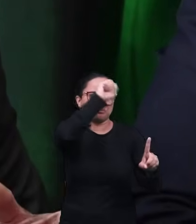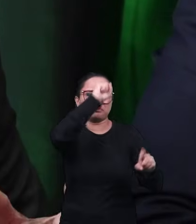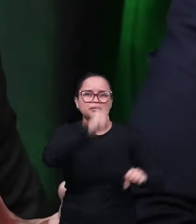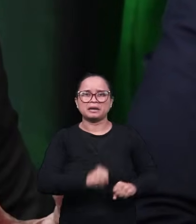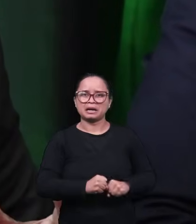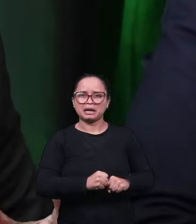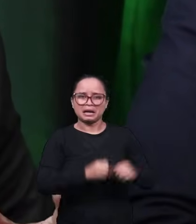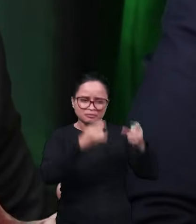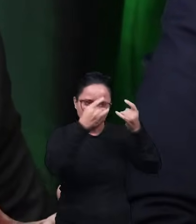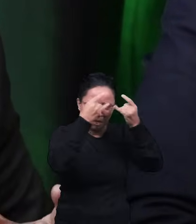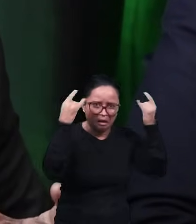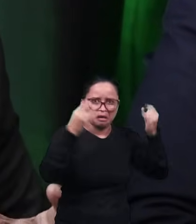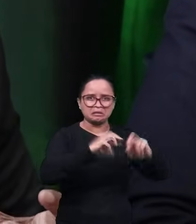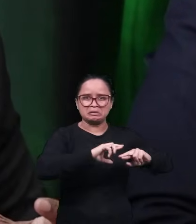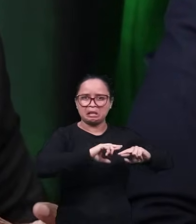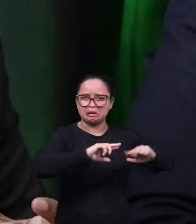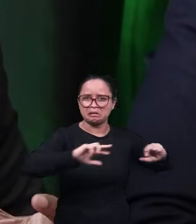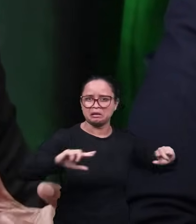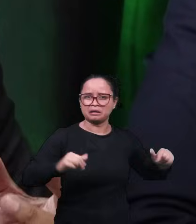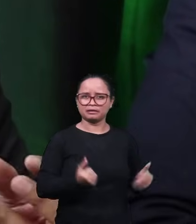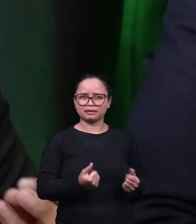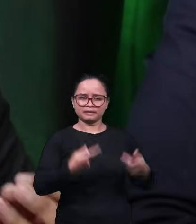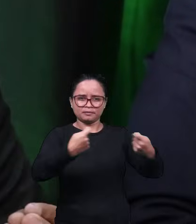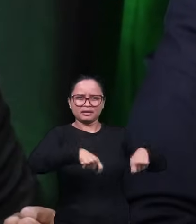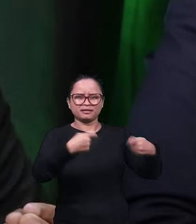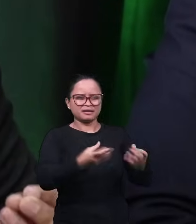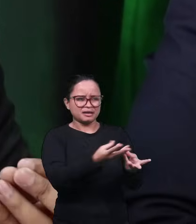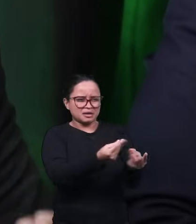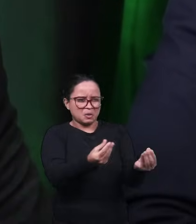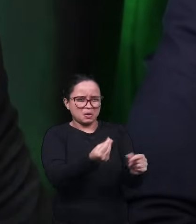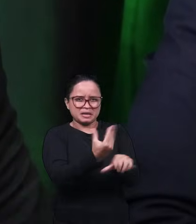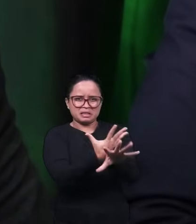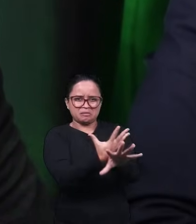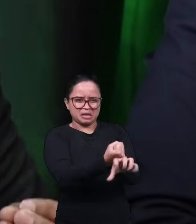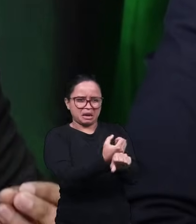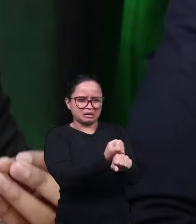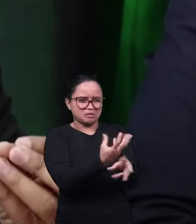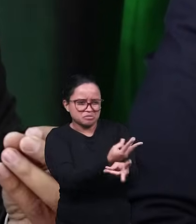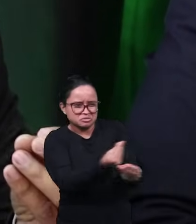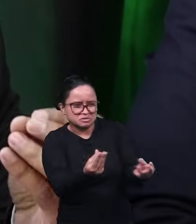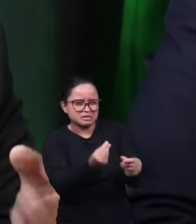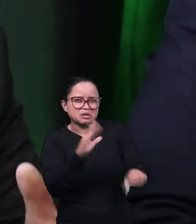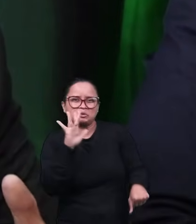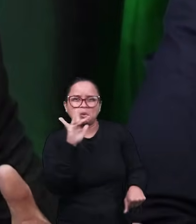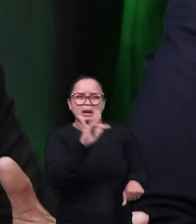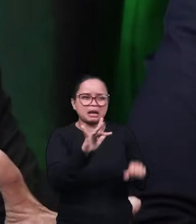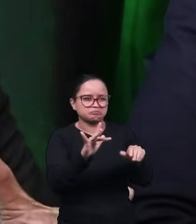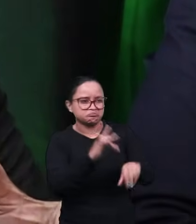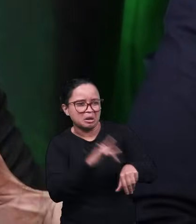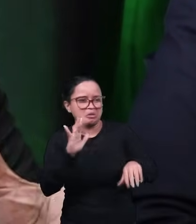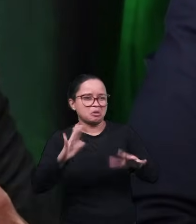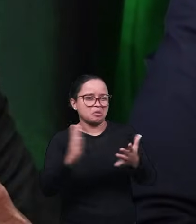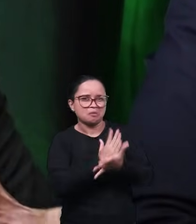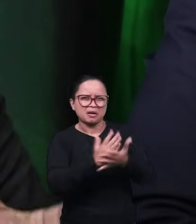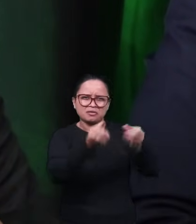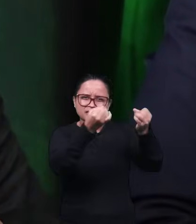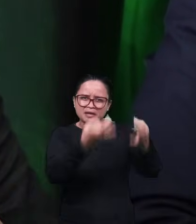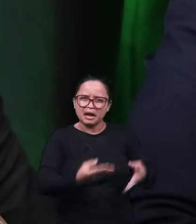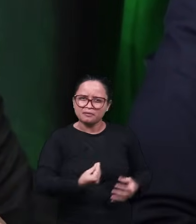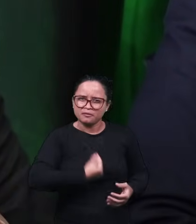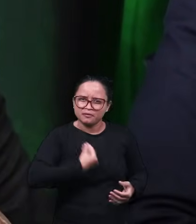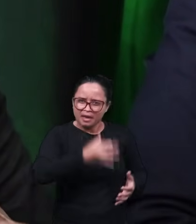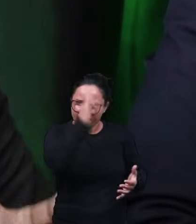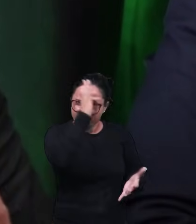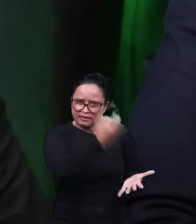como você disse, quando o homem precisa de materializar e pegar em alguma coisa, em tocar em alguma coisa para expressar e viver a